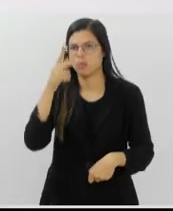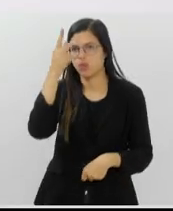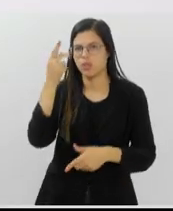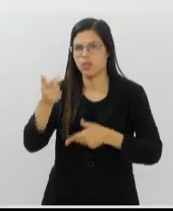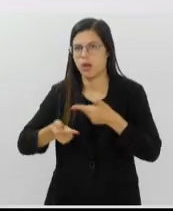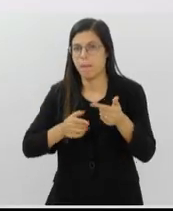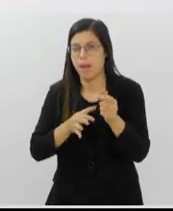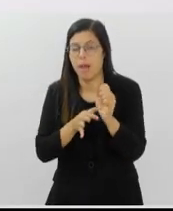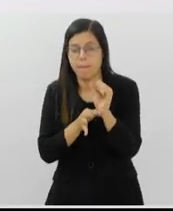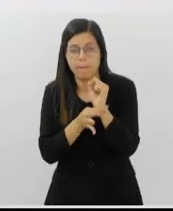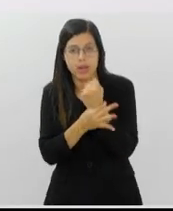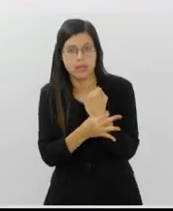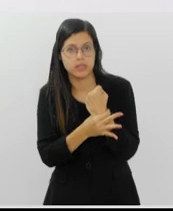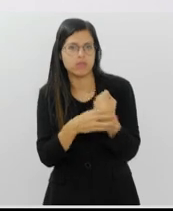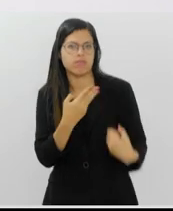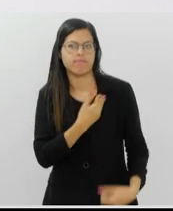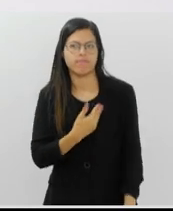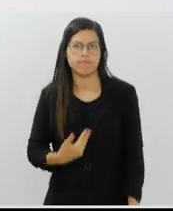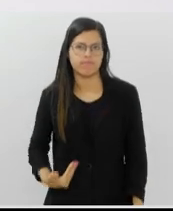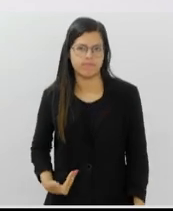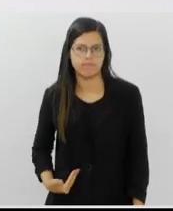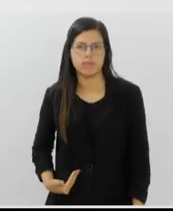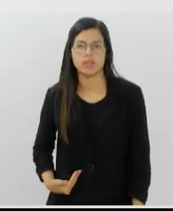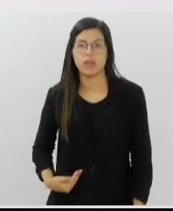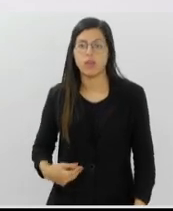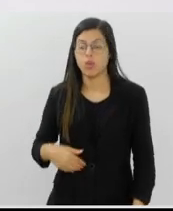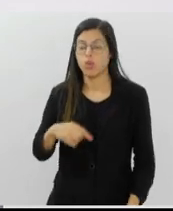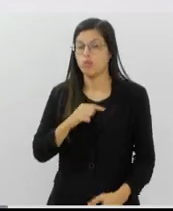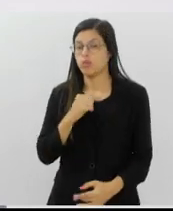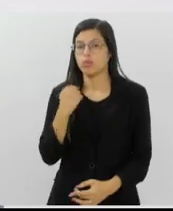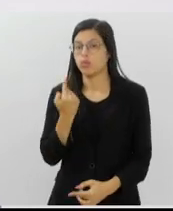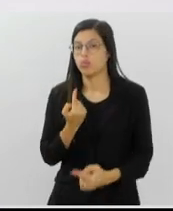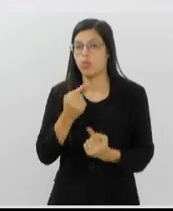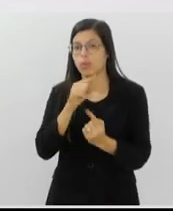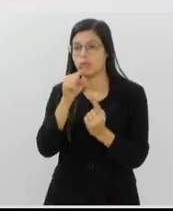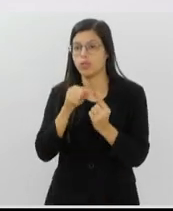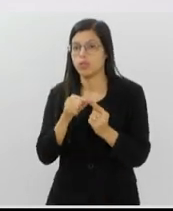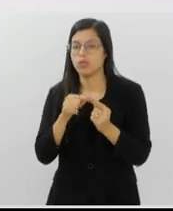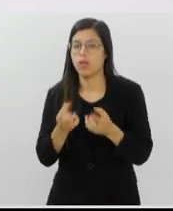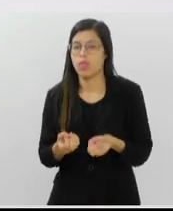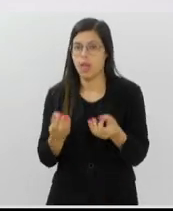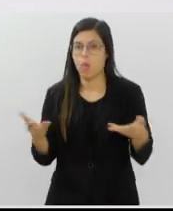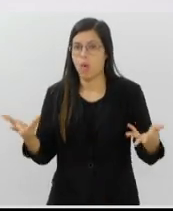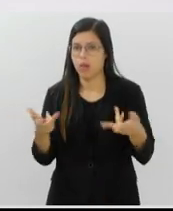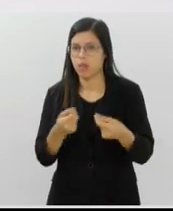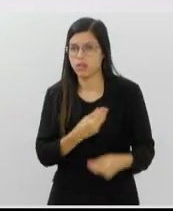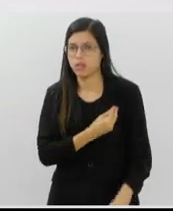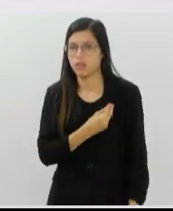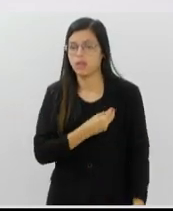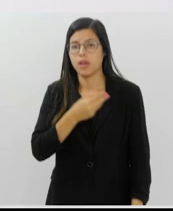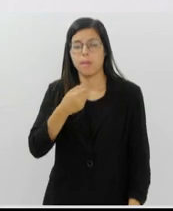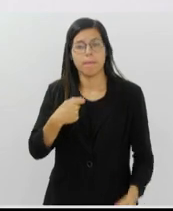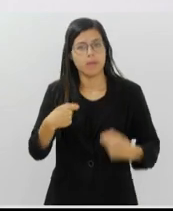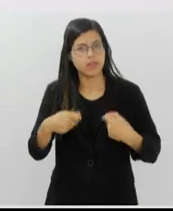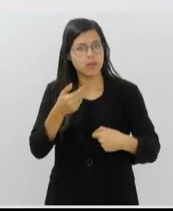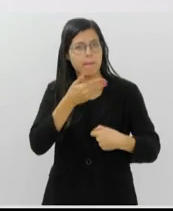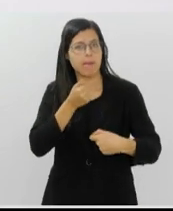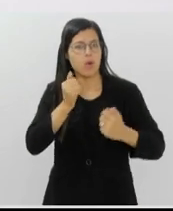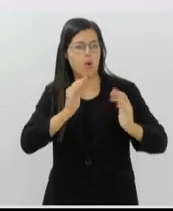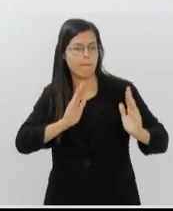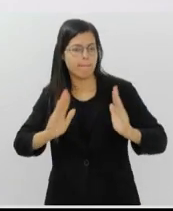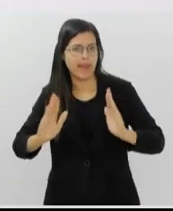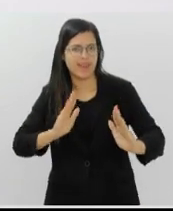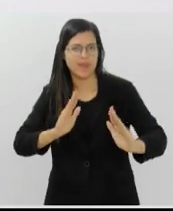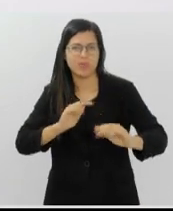A nossa preocupação é levar essa qualidade de vida, e isso passa pelo melhoramento da escala. Nós